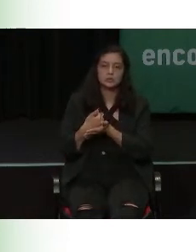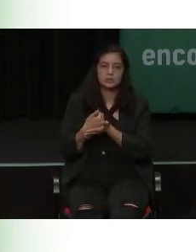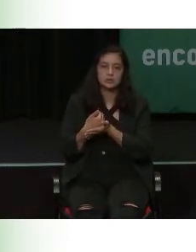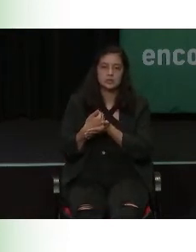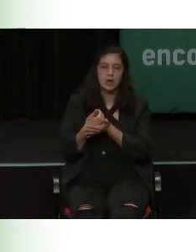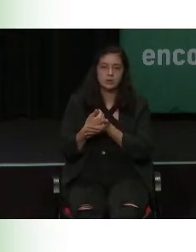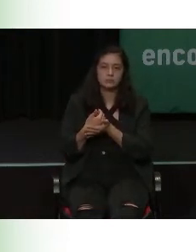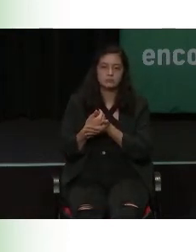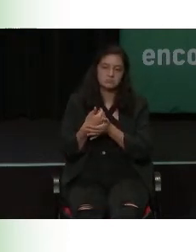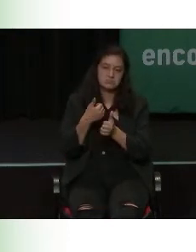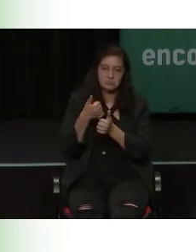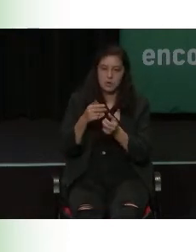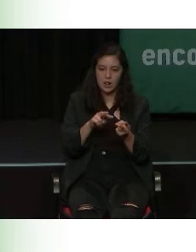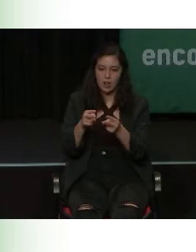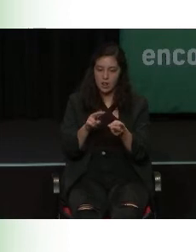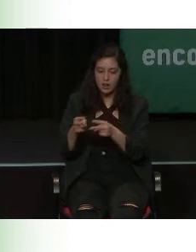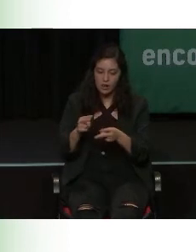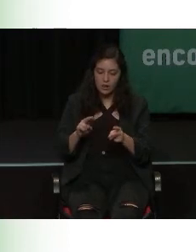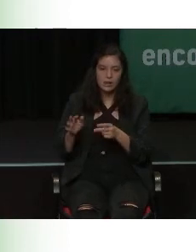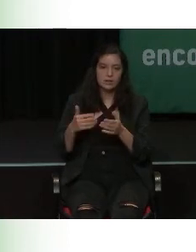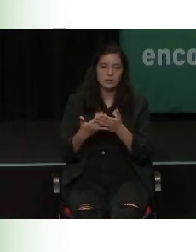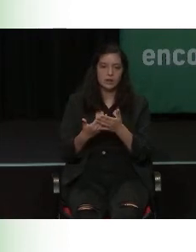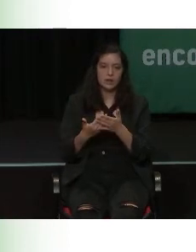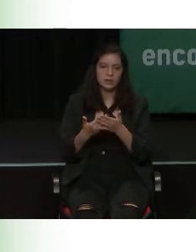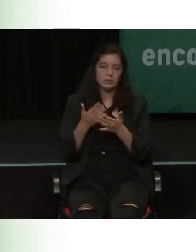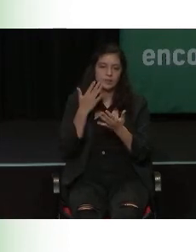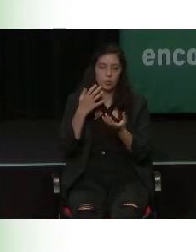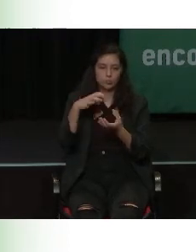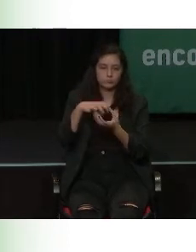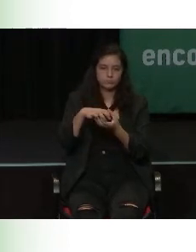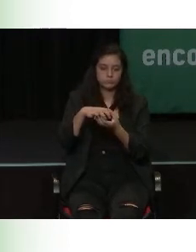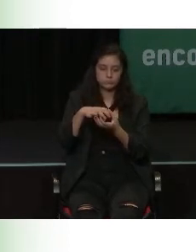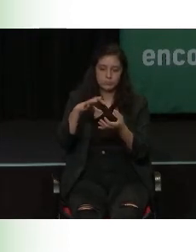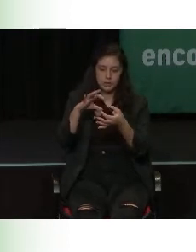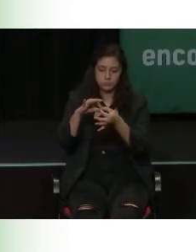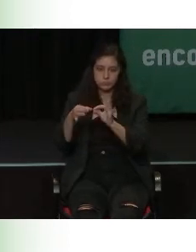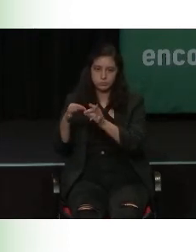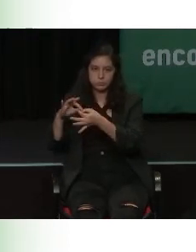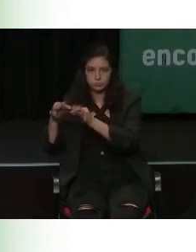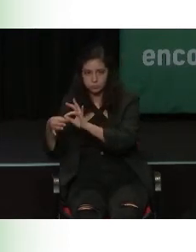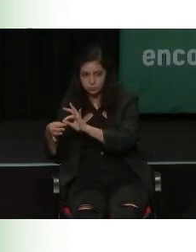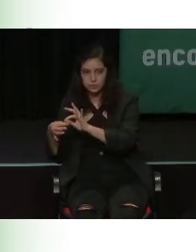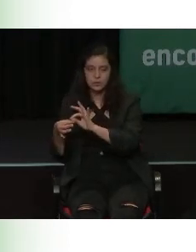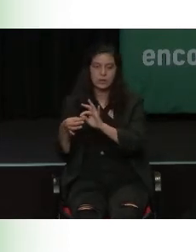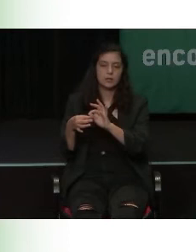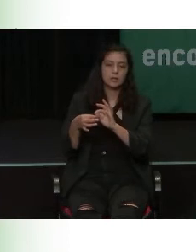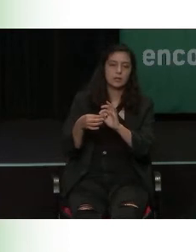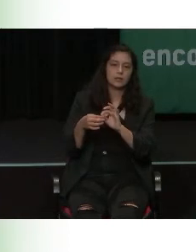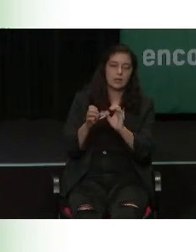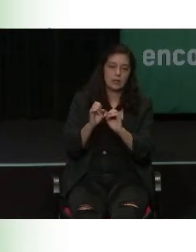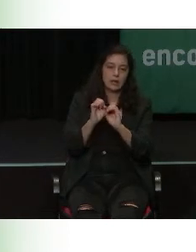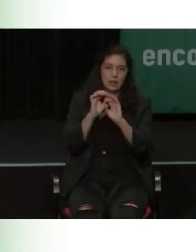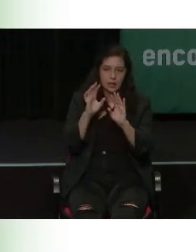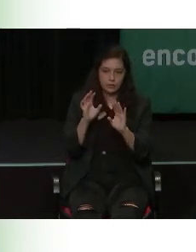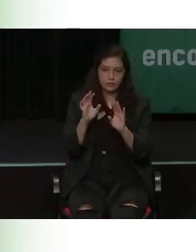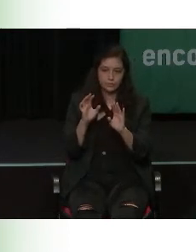auditabilidade das transações usando blockchain e é claro que recolhendo